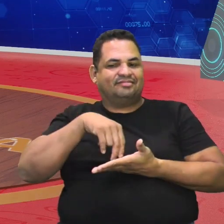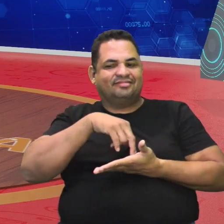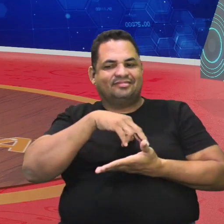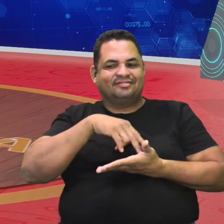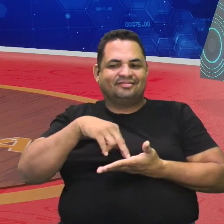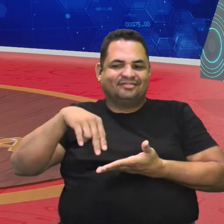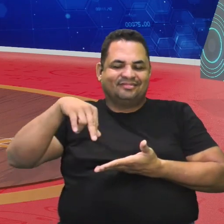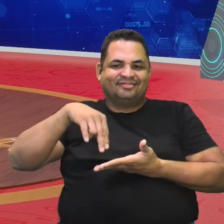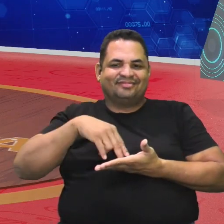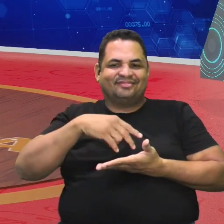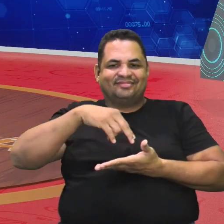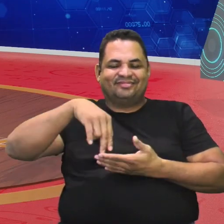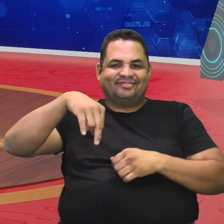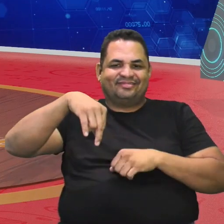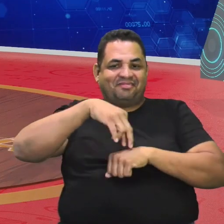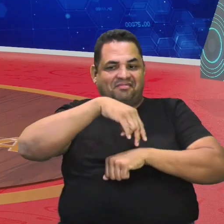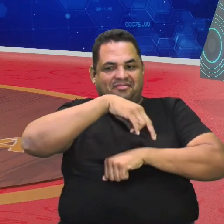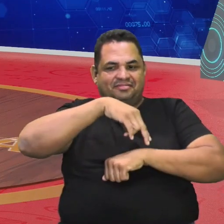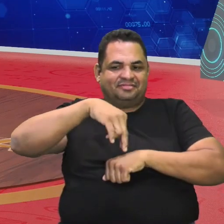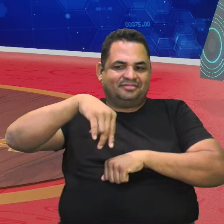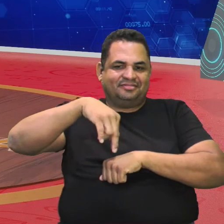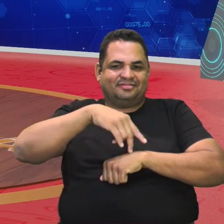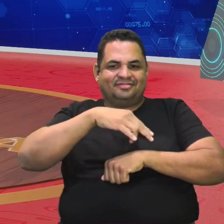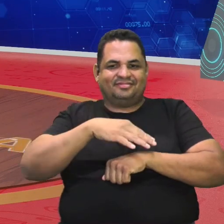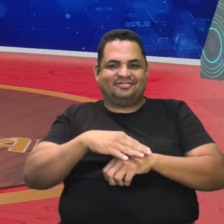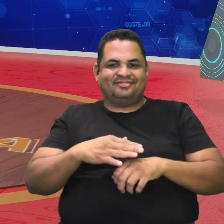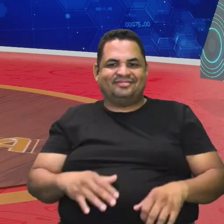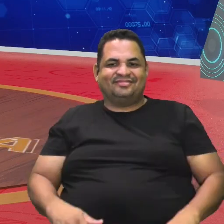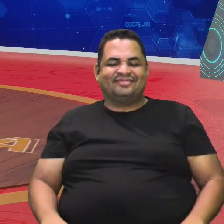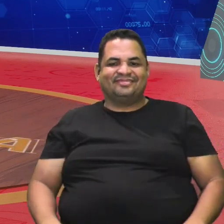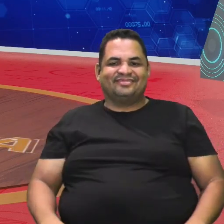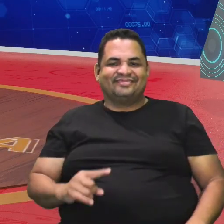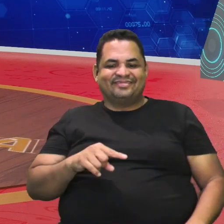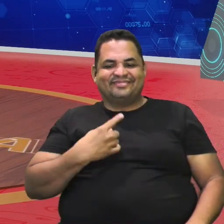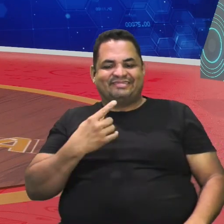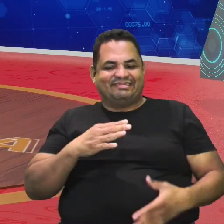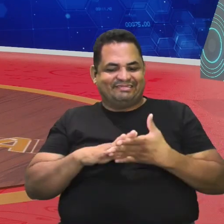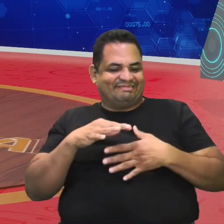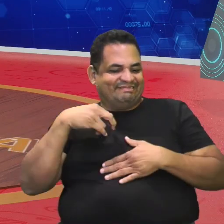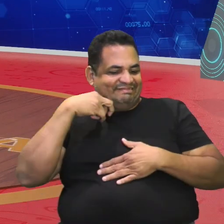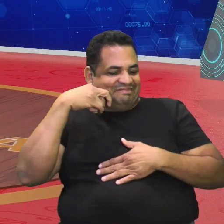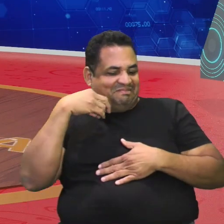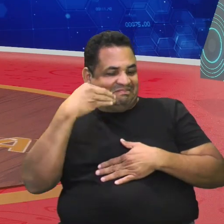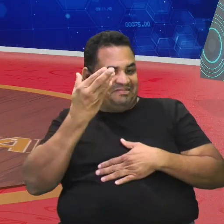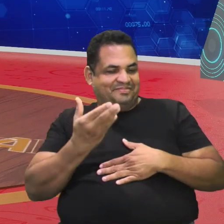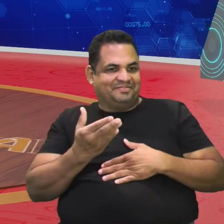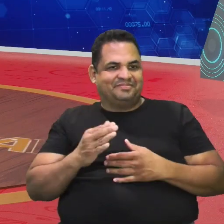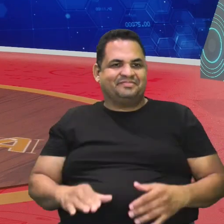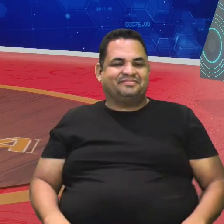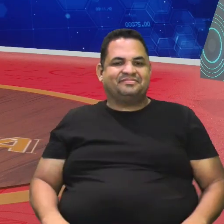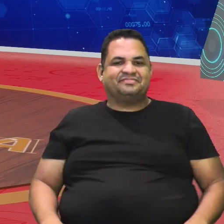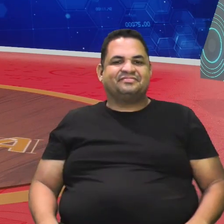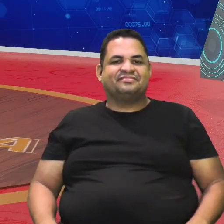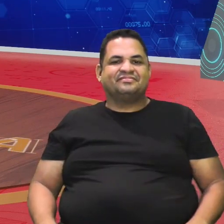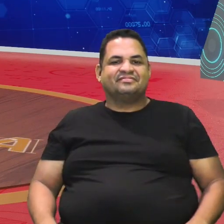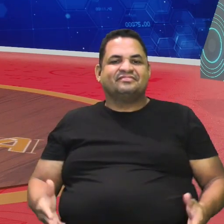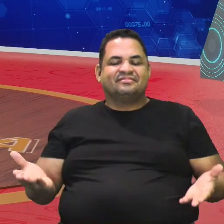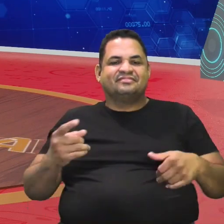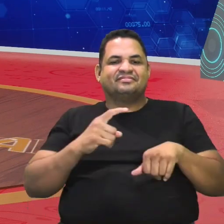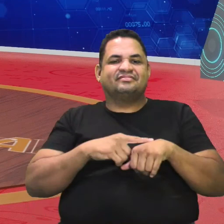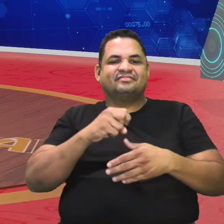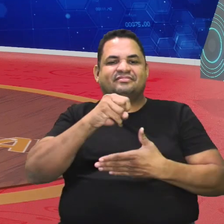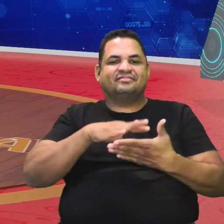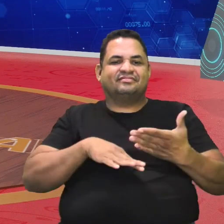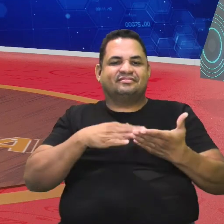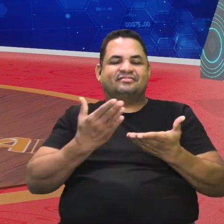ela. É verdade. Quando a gente vai ficar todo mundo assim, ó. Cheio de vergonha. Então vamos lá, né? Hora